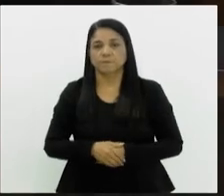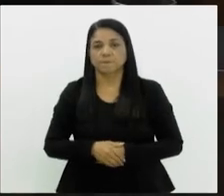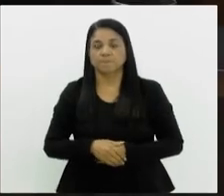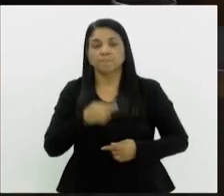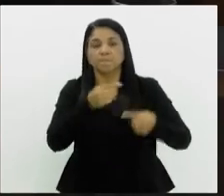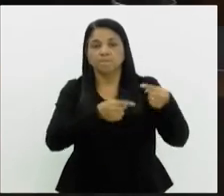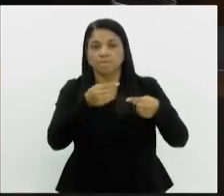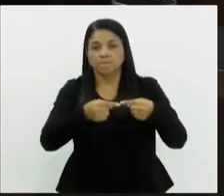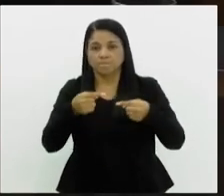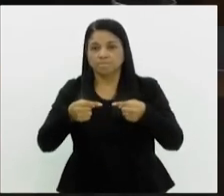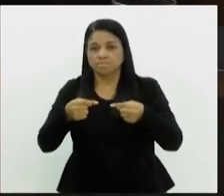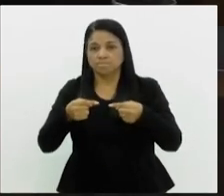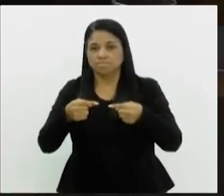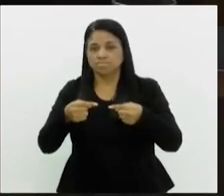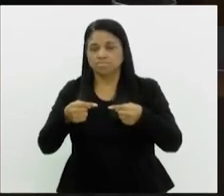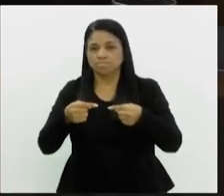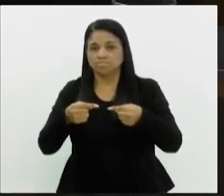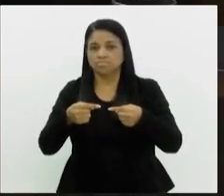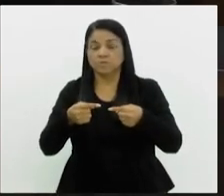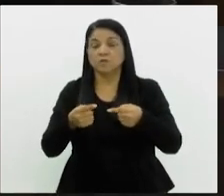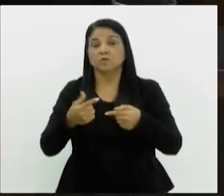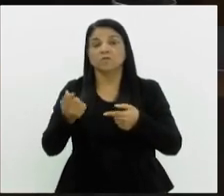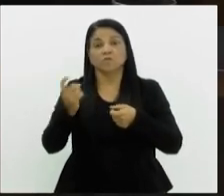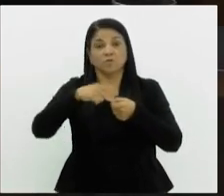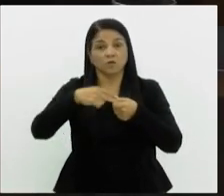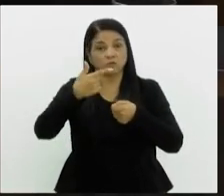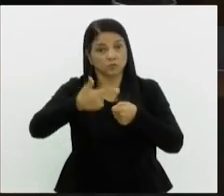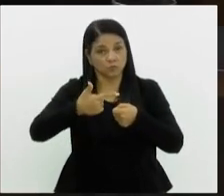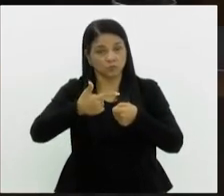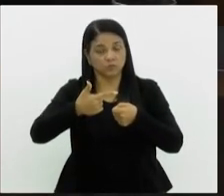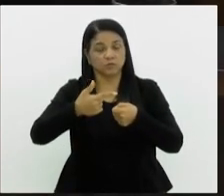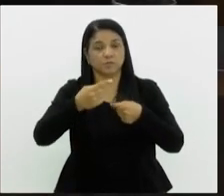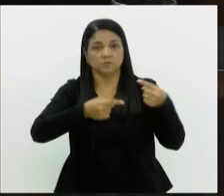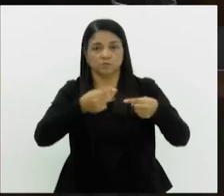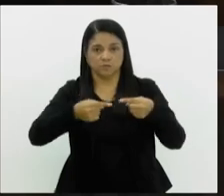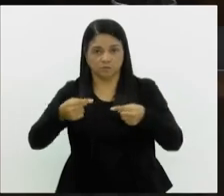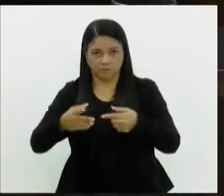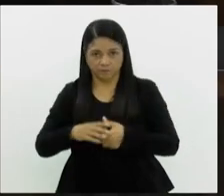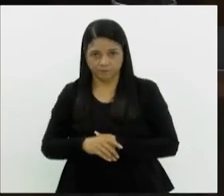Em discussão, volta o segundo dia para discussão.